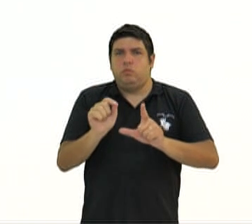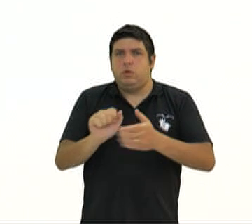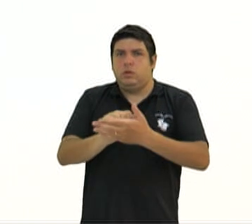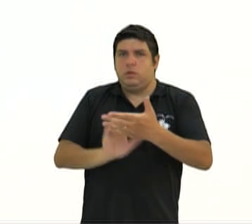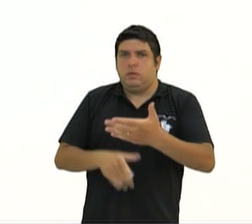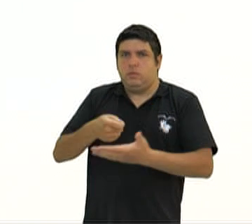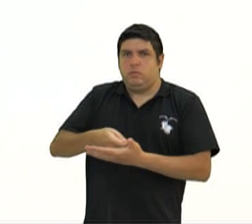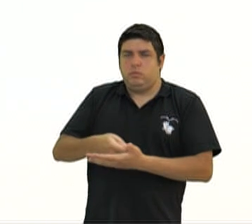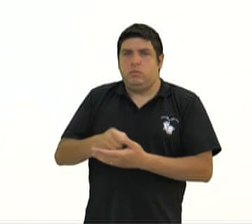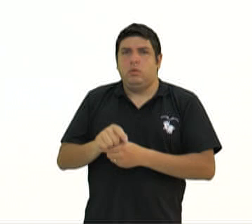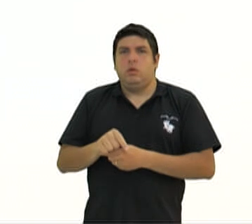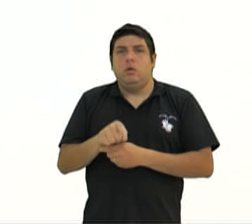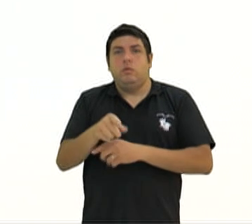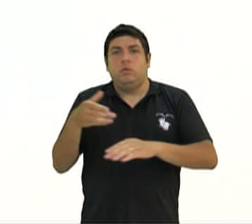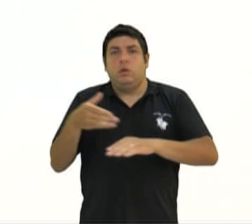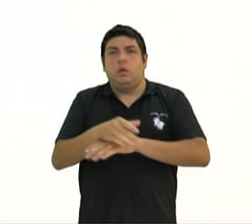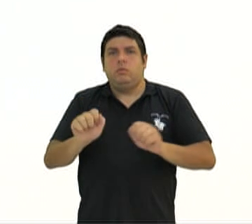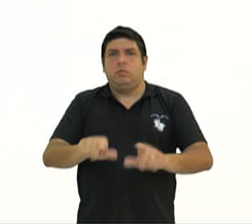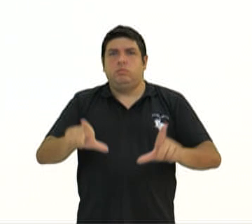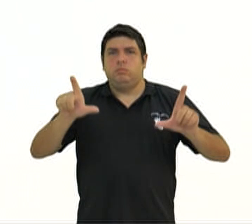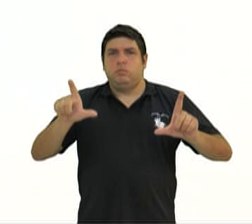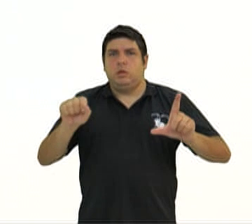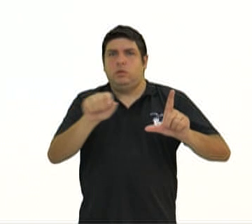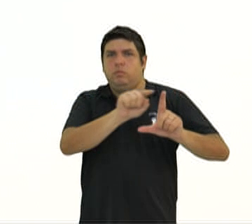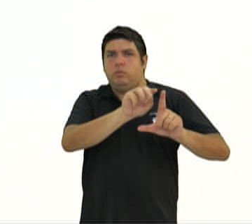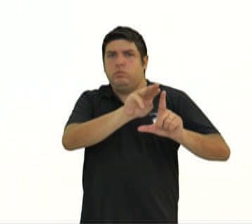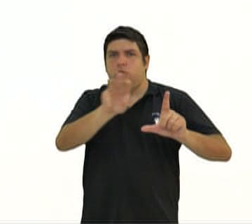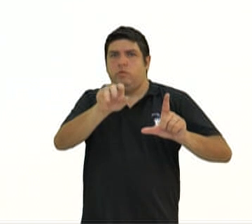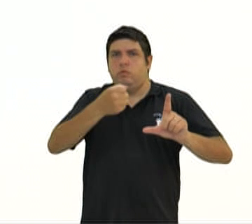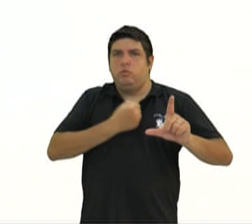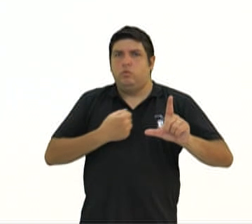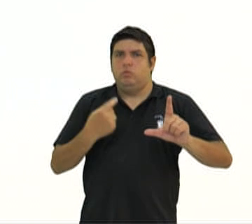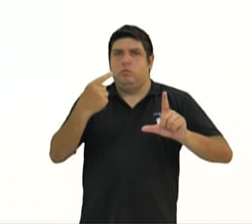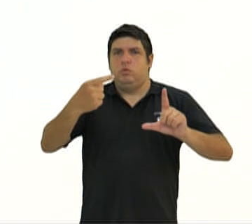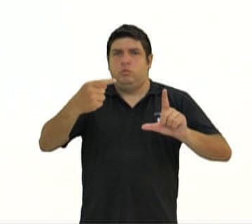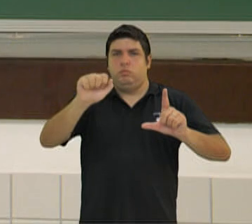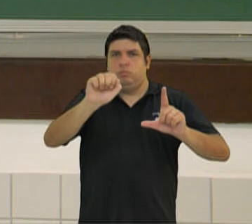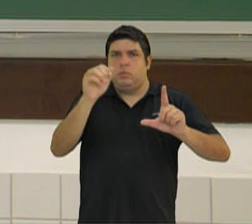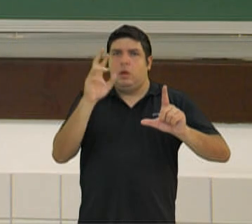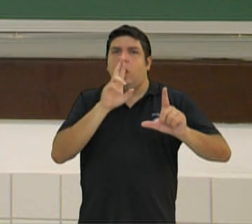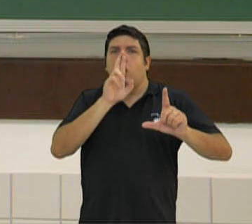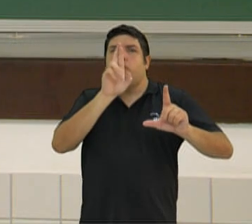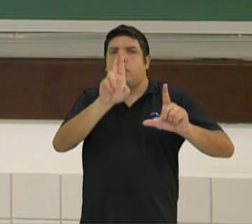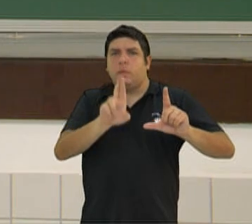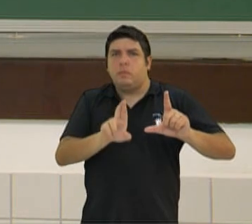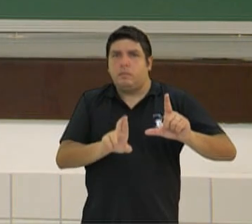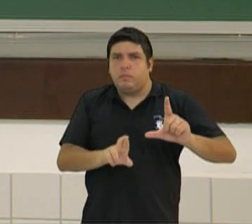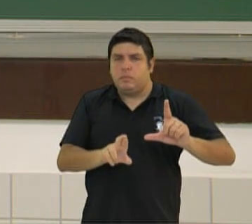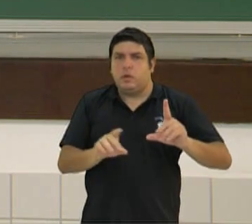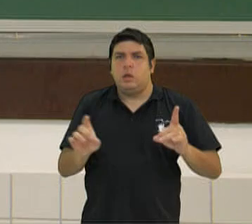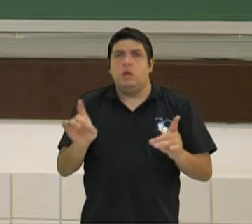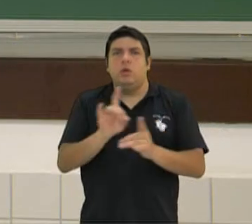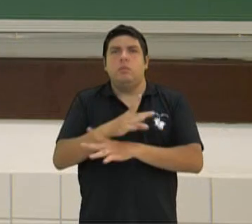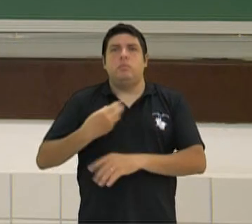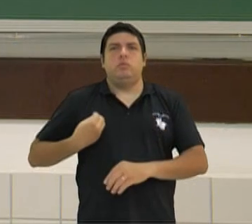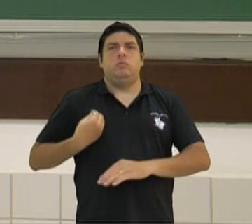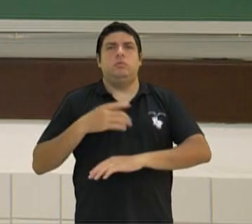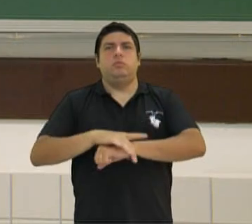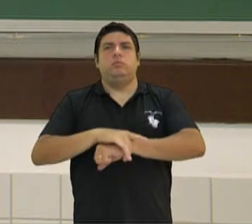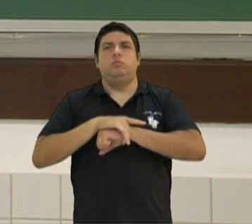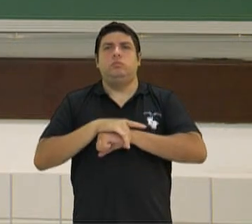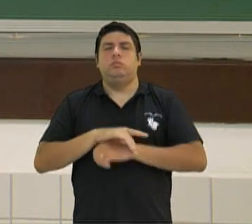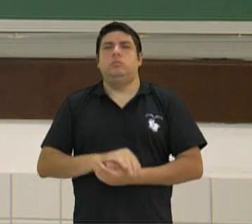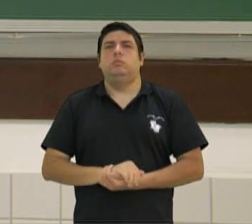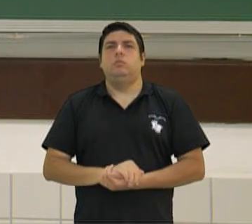obrigatória. Vocês entram lá, link número 1, realizam a atividade, enviam e fica registrada a presença. Devem também fazer